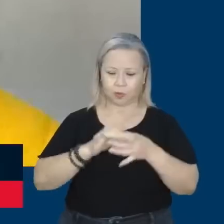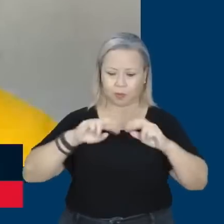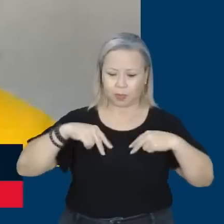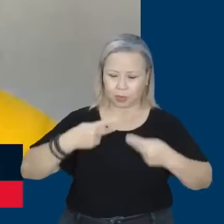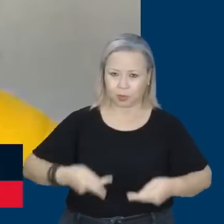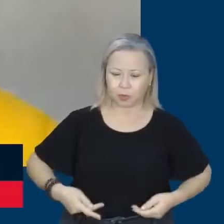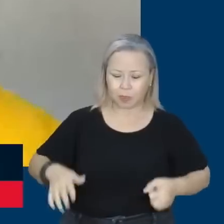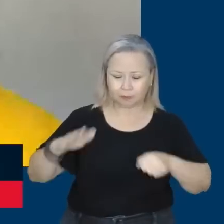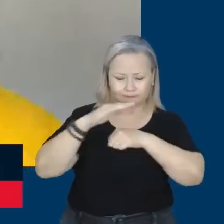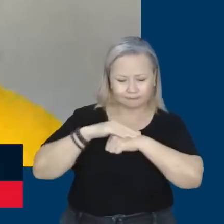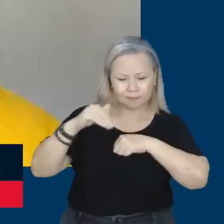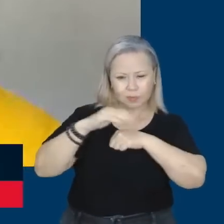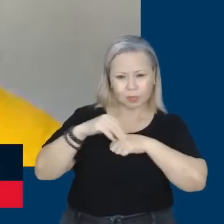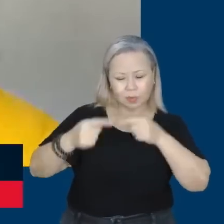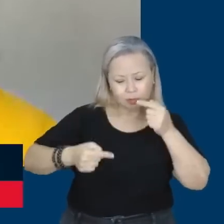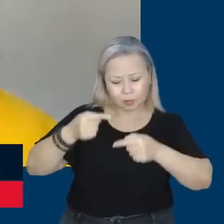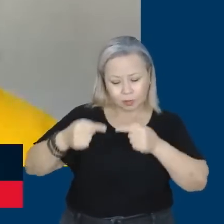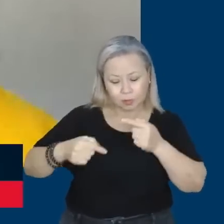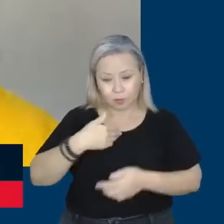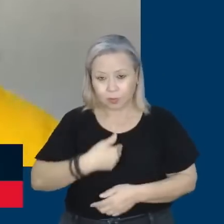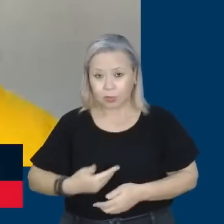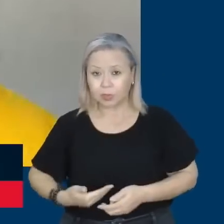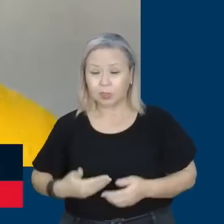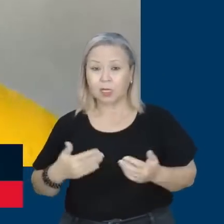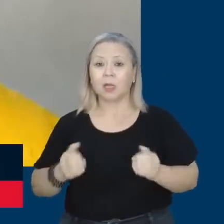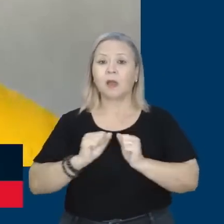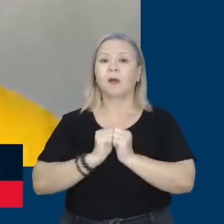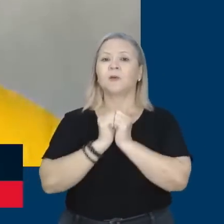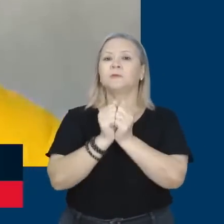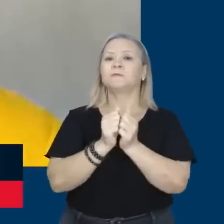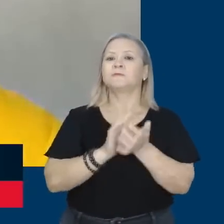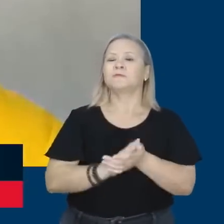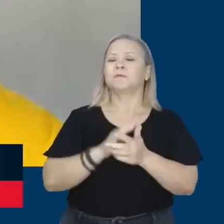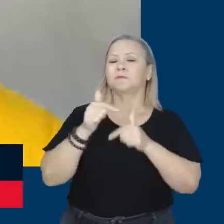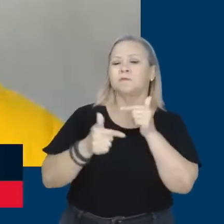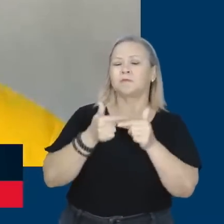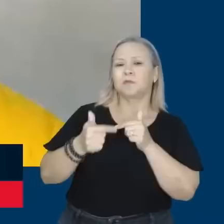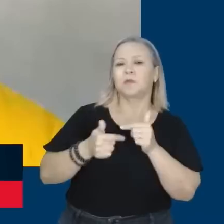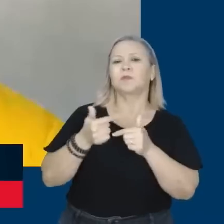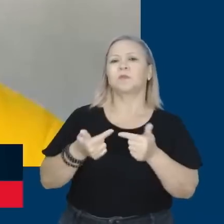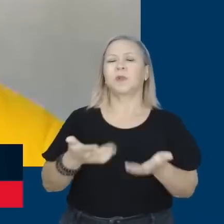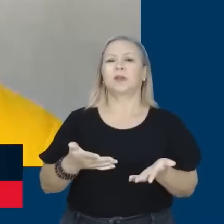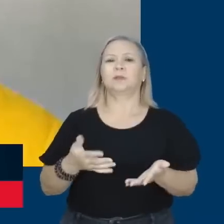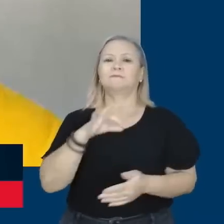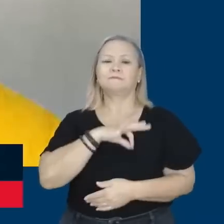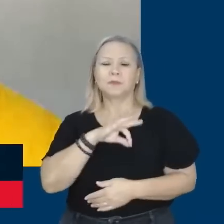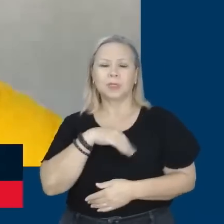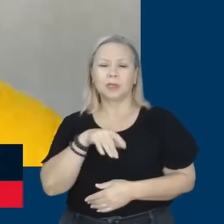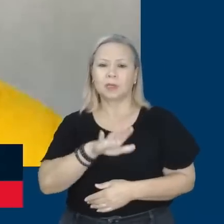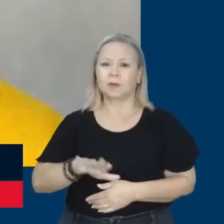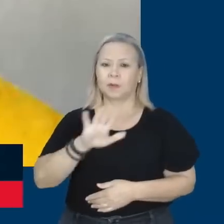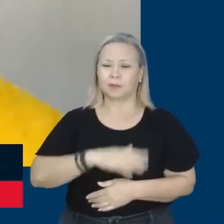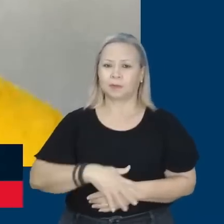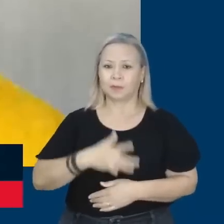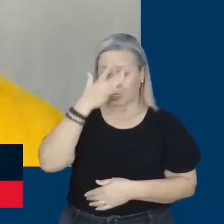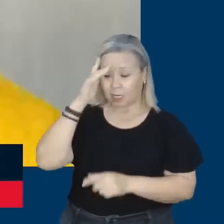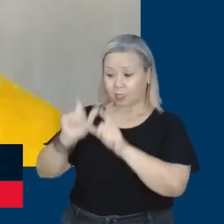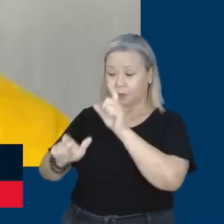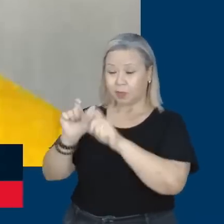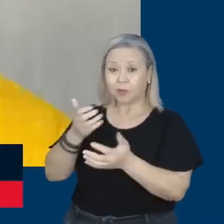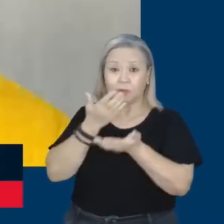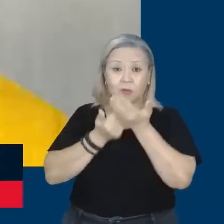mais solidário, com políticas públicas, com emprego, trabalho, renda. Amanda, as pessoas estão